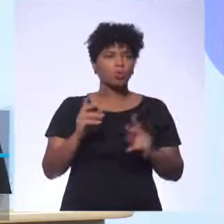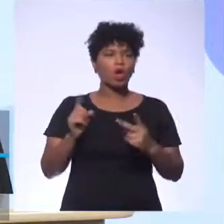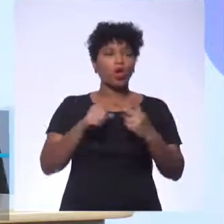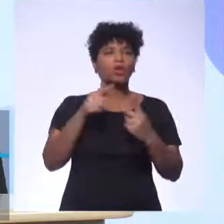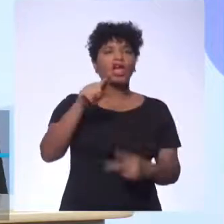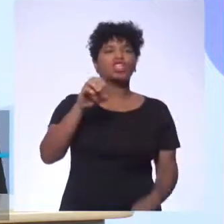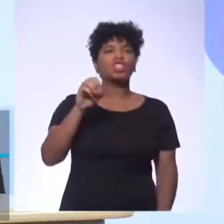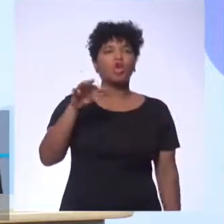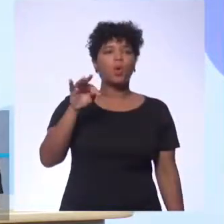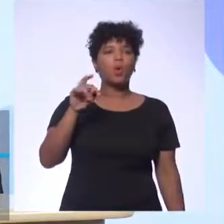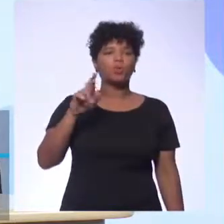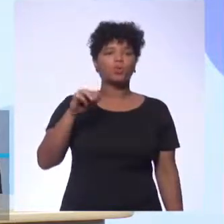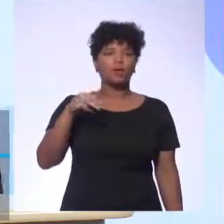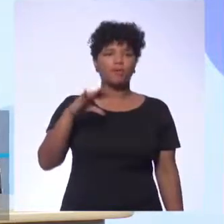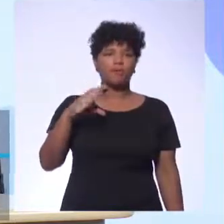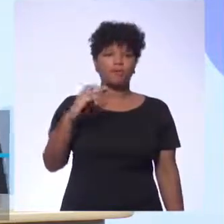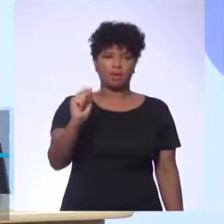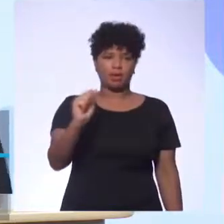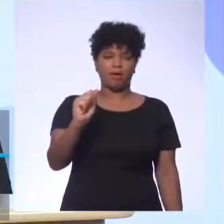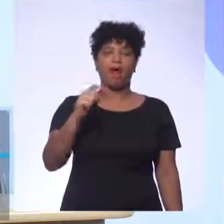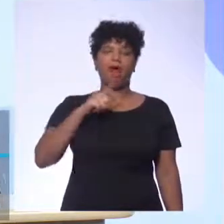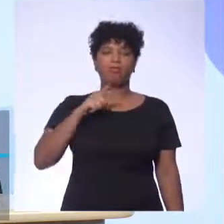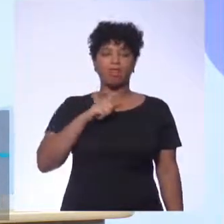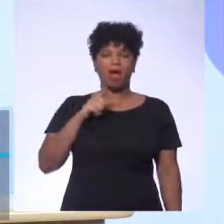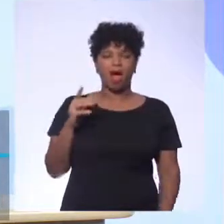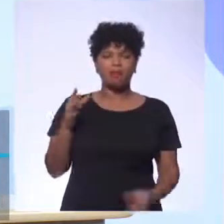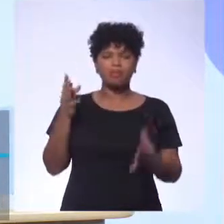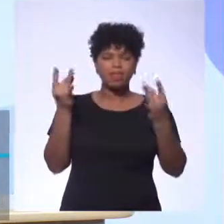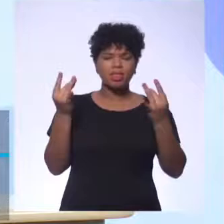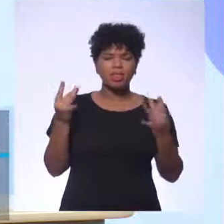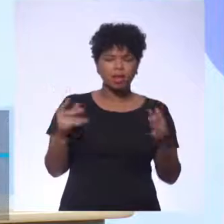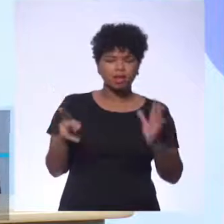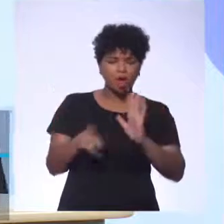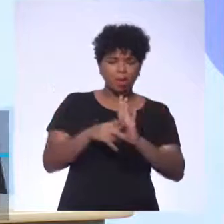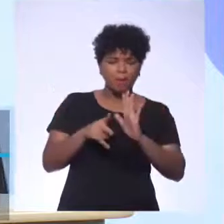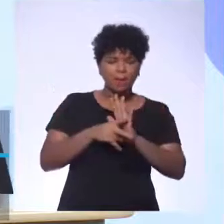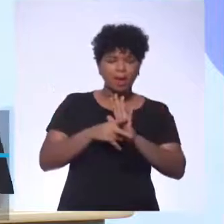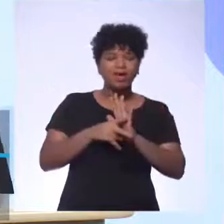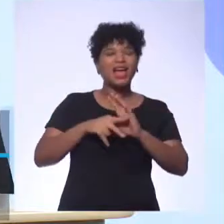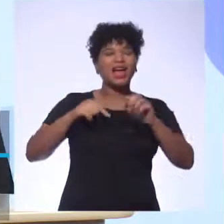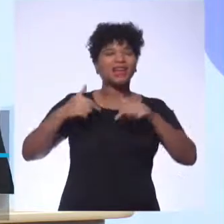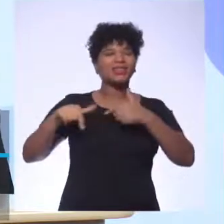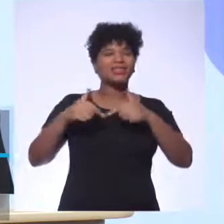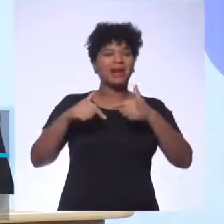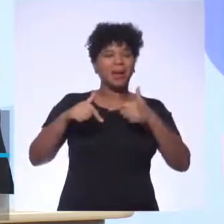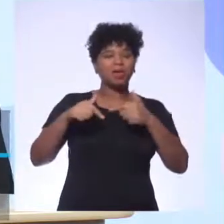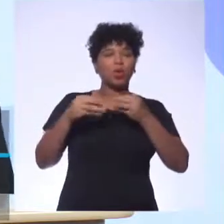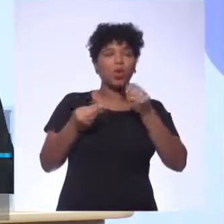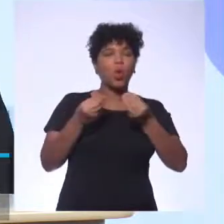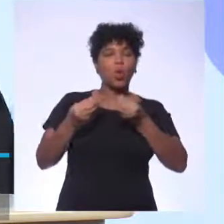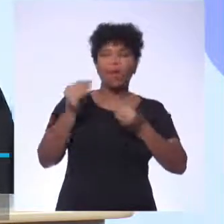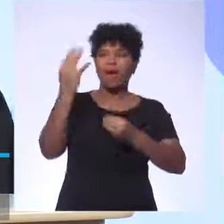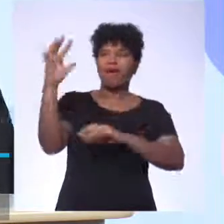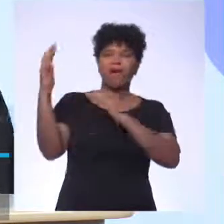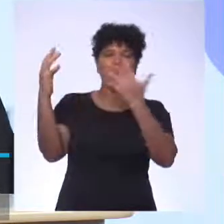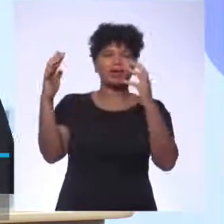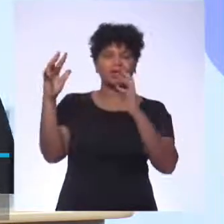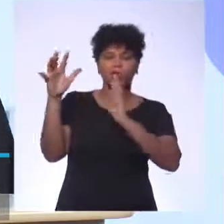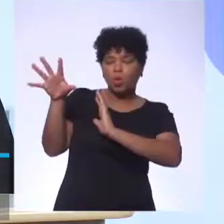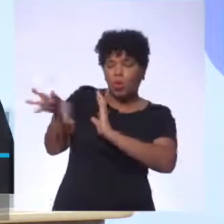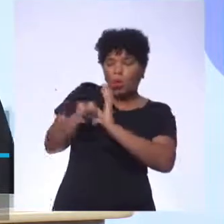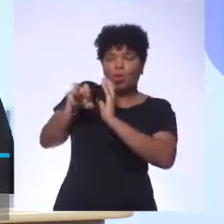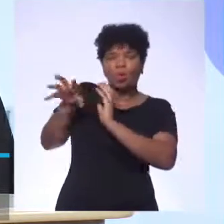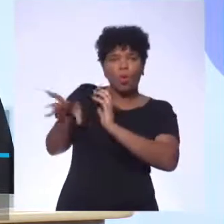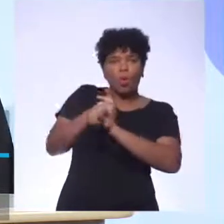pouquinho, ela traz elementos sobre o trabalho e sobre a extração de recursos da natureza. Sim. Né? Então, para que haja